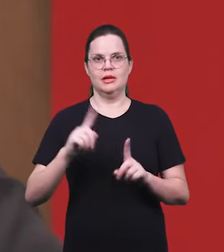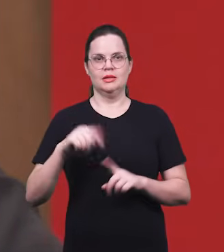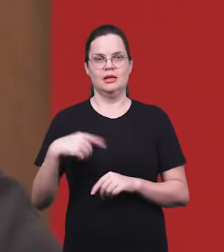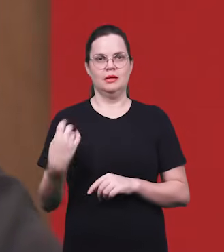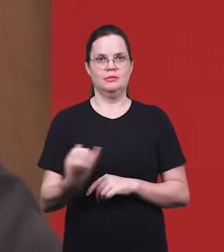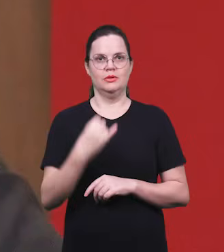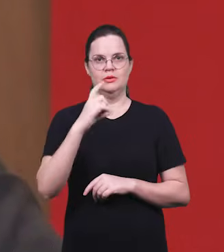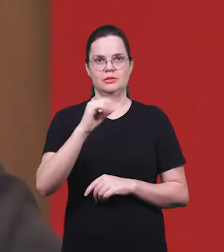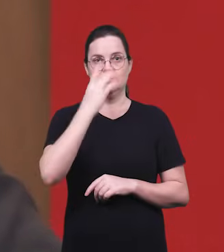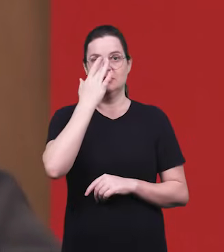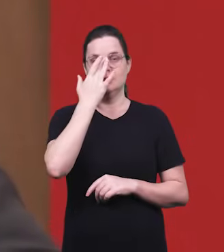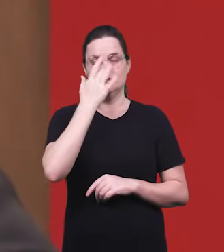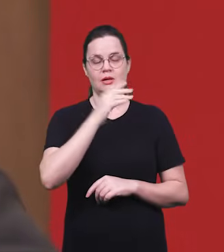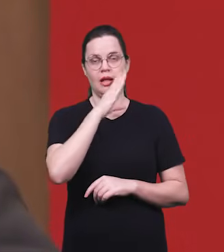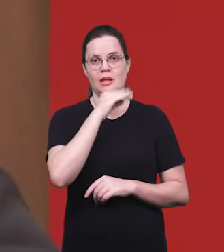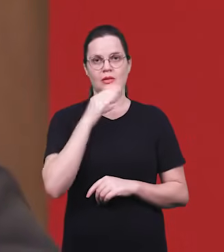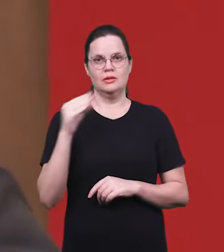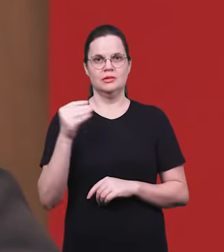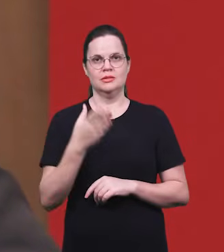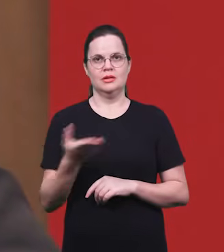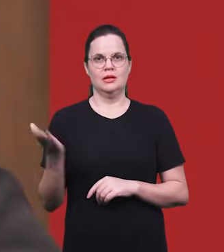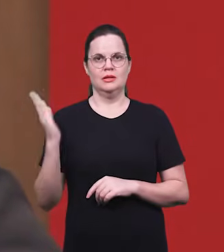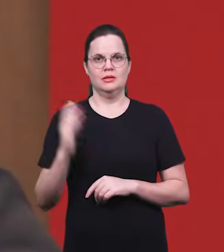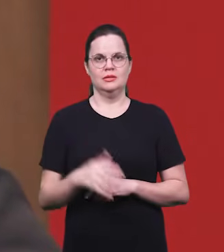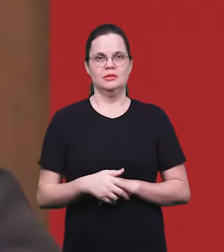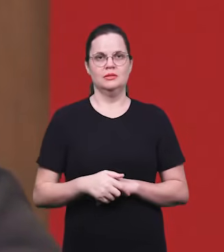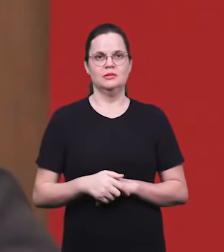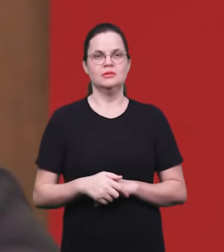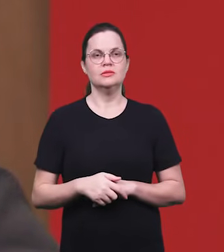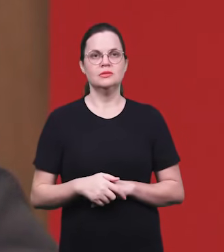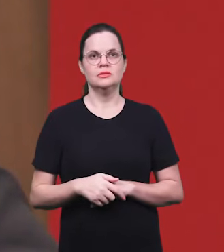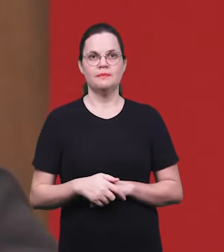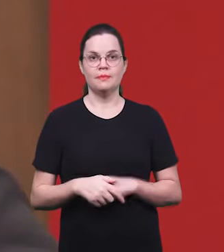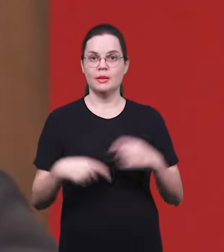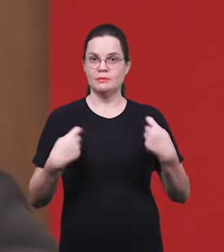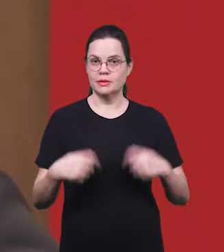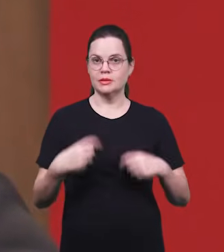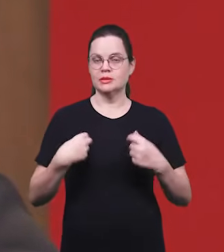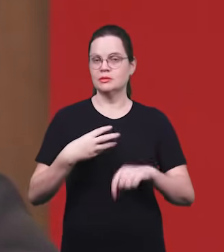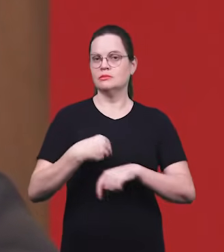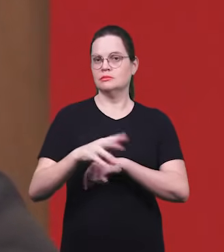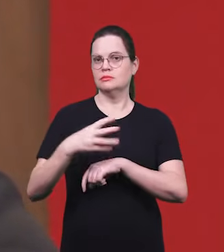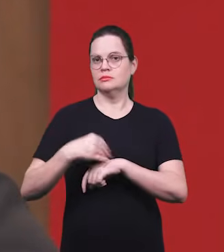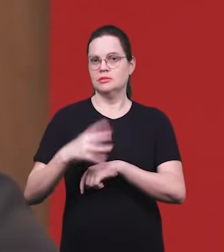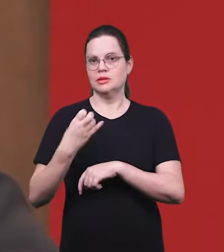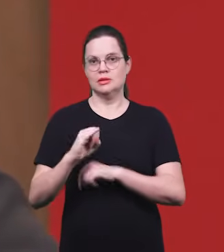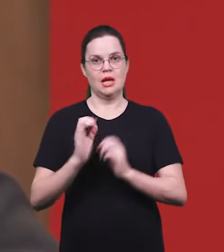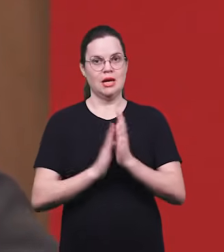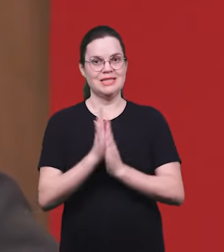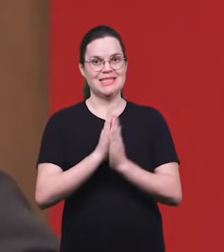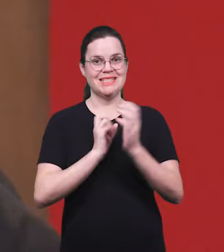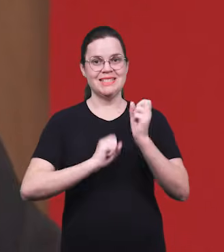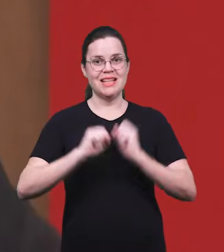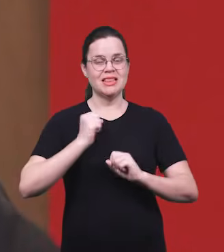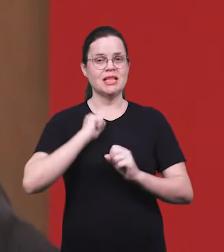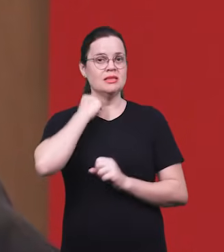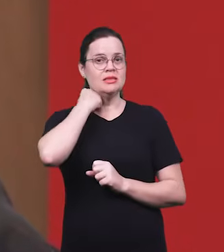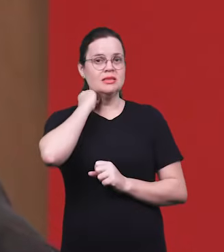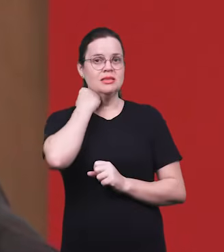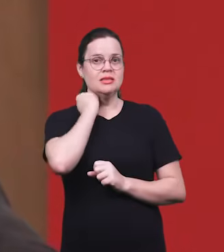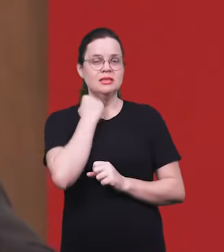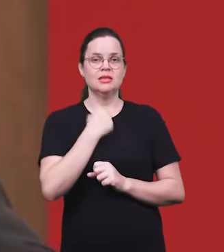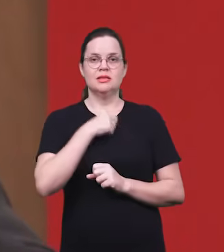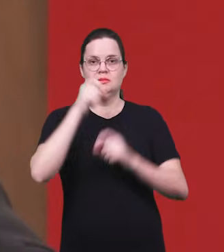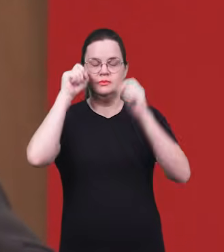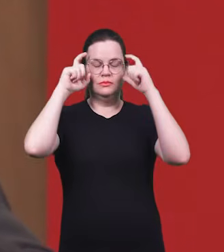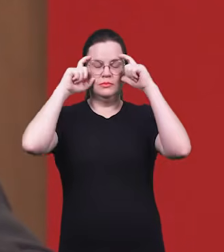é extremamente importante que o adolescente, ele, inclusive, compartilhe isso. Se a ansiedade é tão grande a ponto